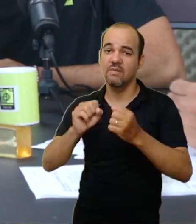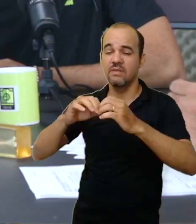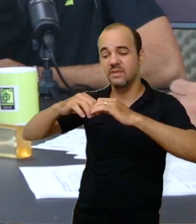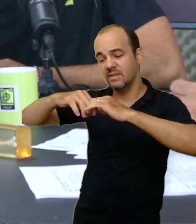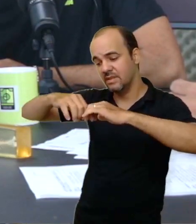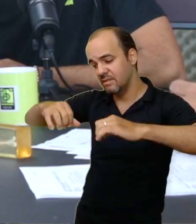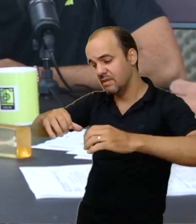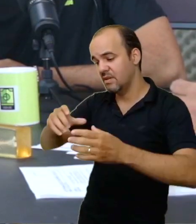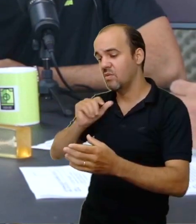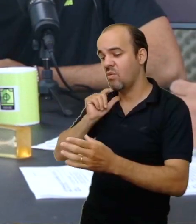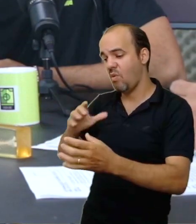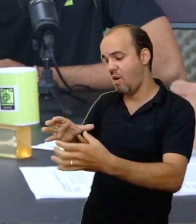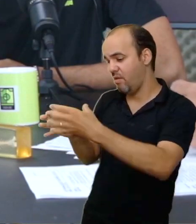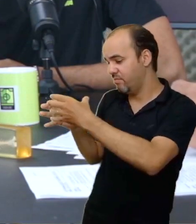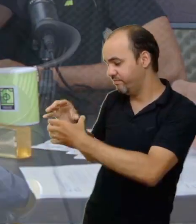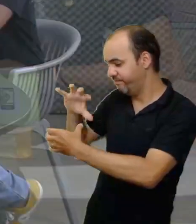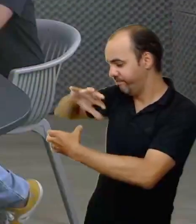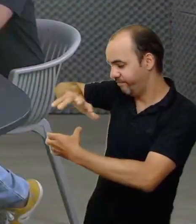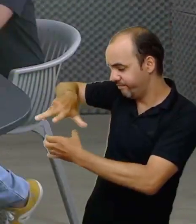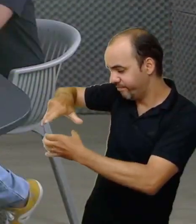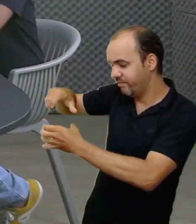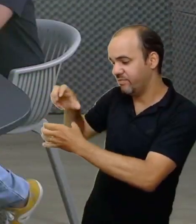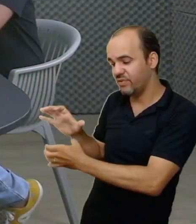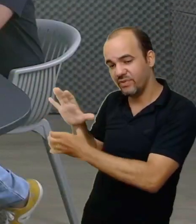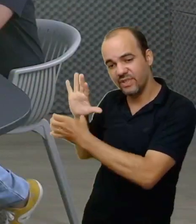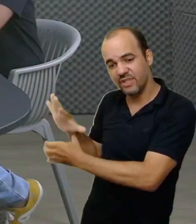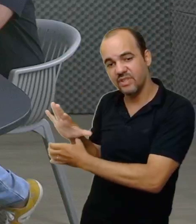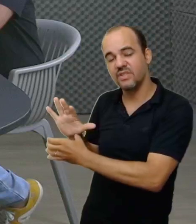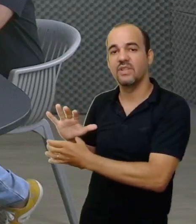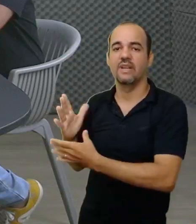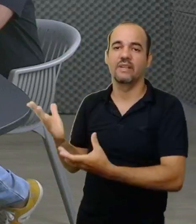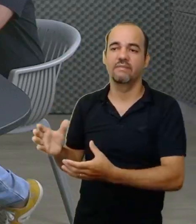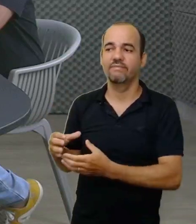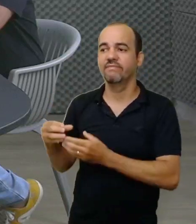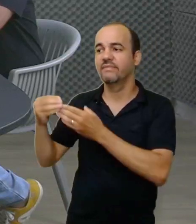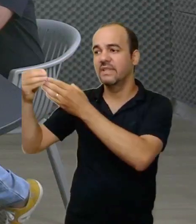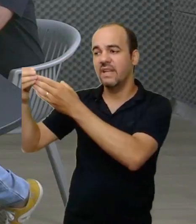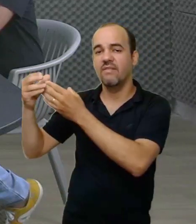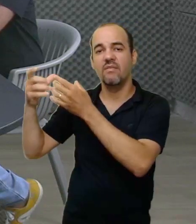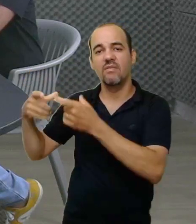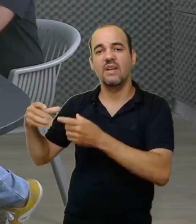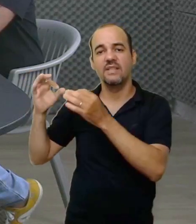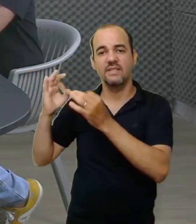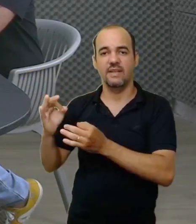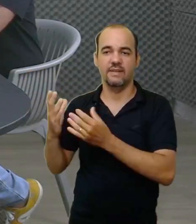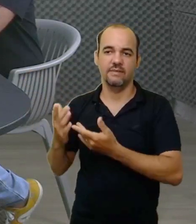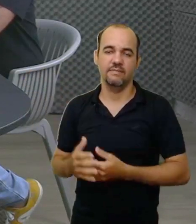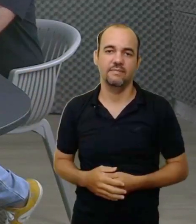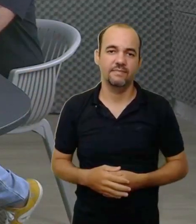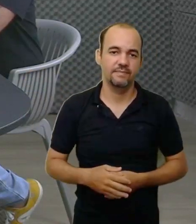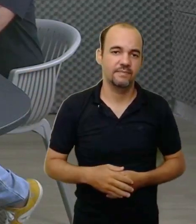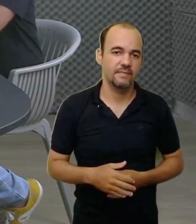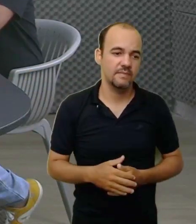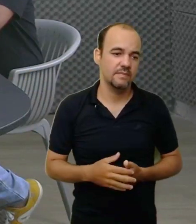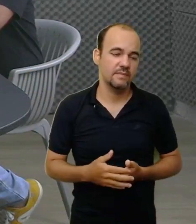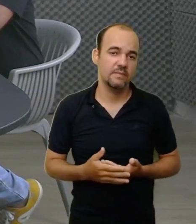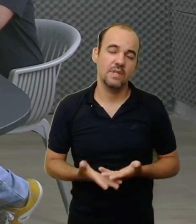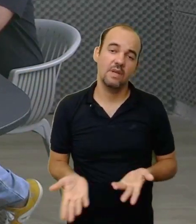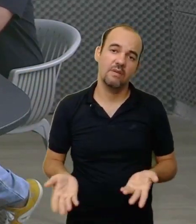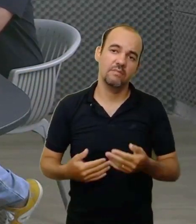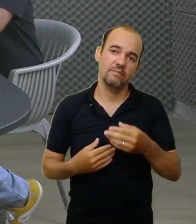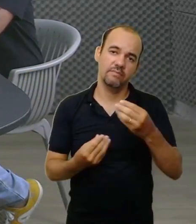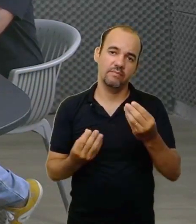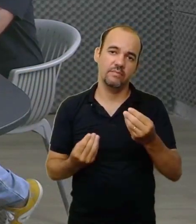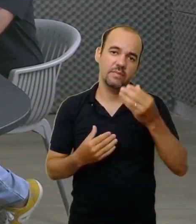Inevitavelmente vai pro mar. indo para o mar. De alguma hora vai chegar lá, né? Gente, eu quero agradecer muito a presença de